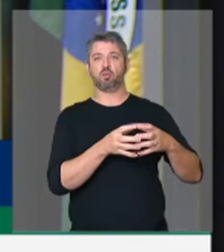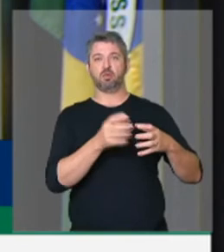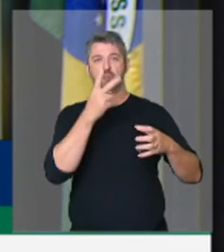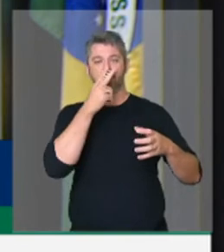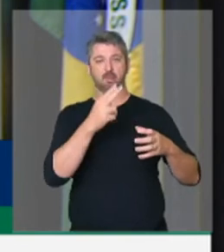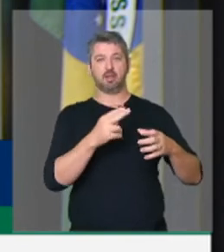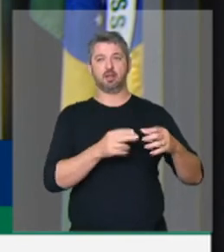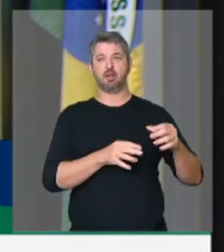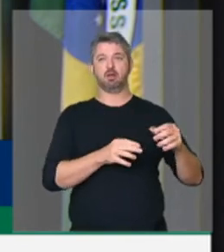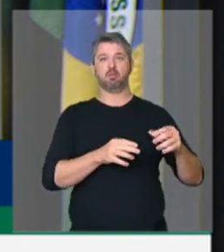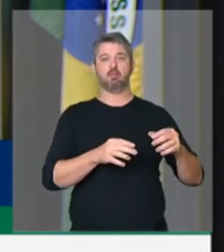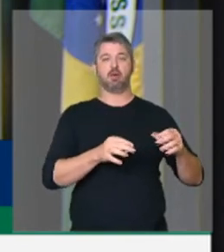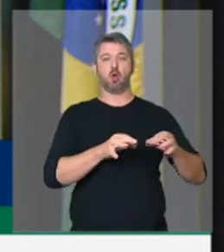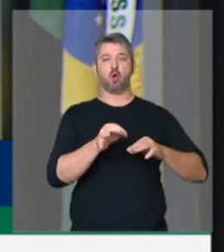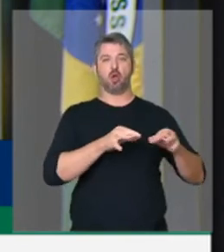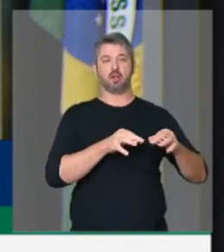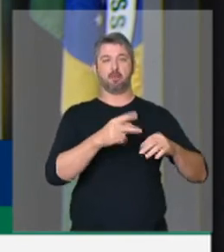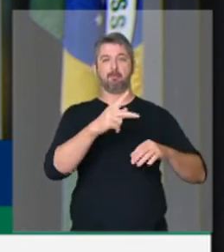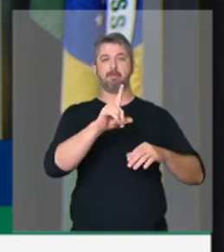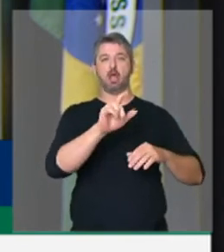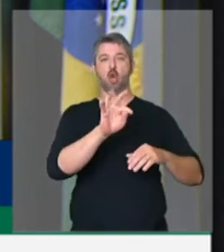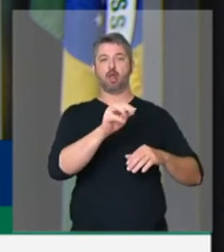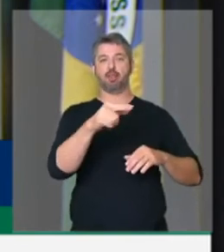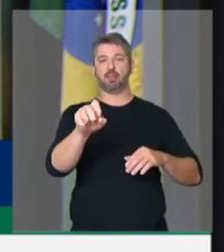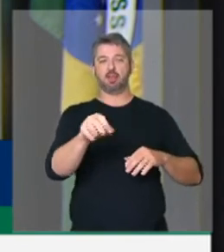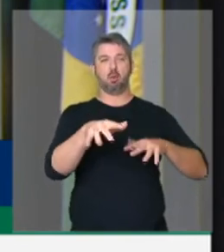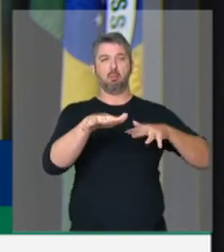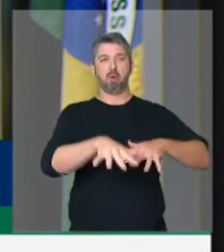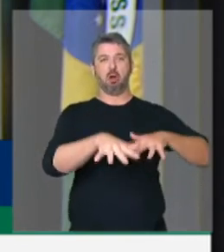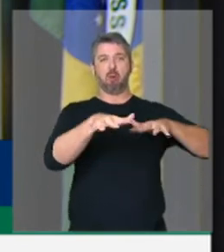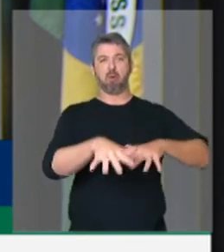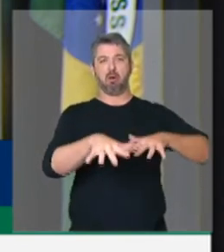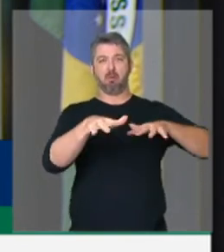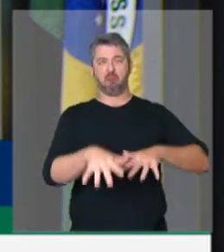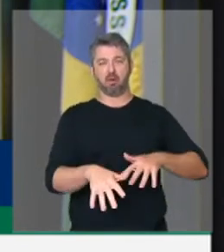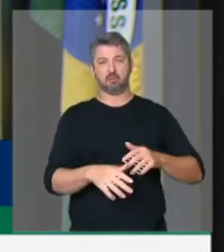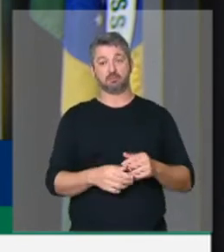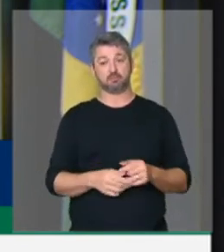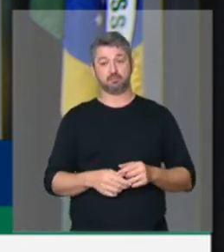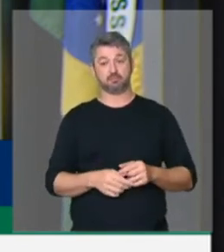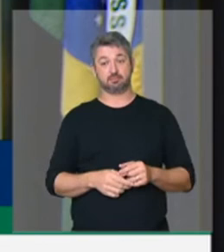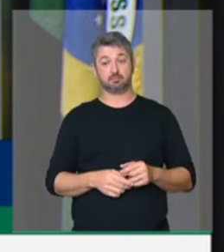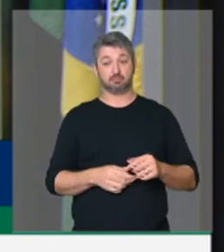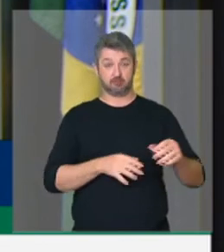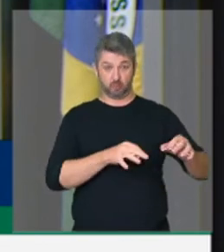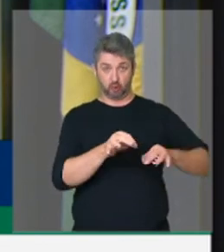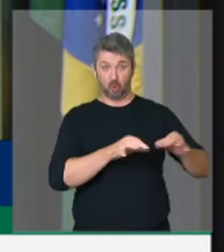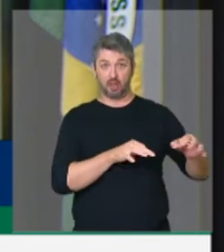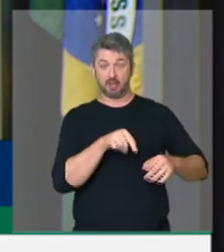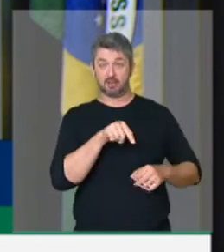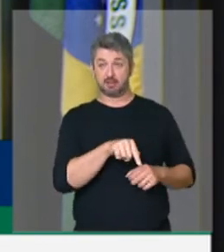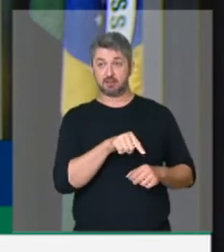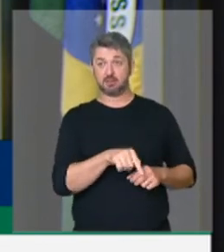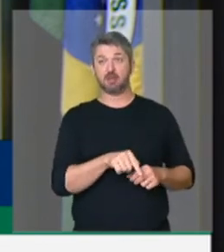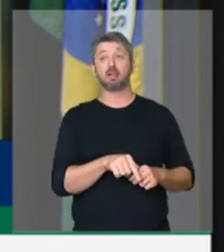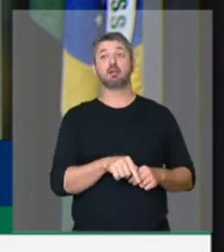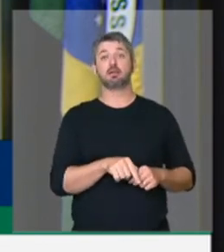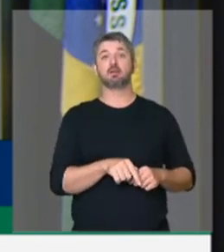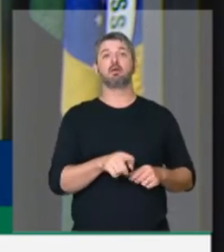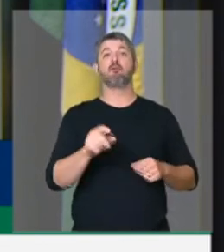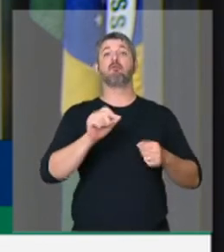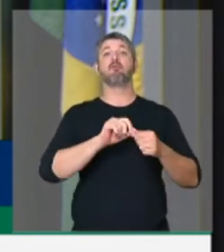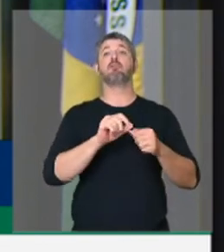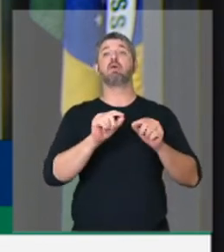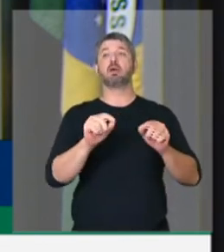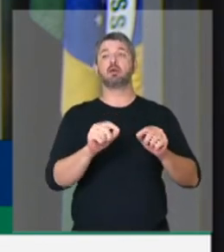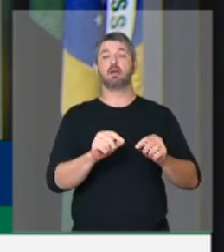ordem unida de um pelotão qualquer. E de forma organizada, eles ficam fazendo o